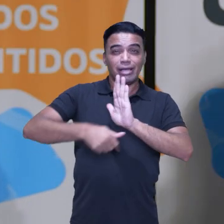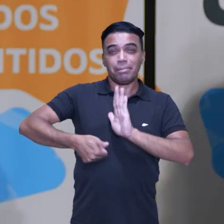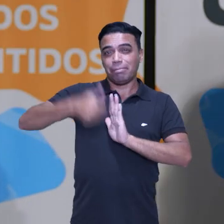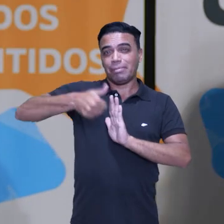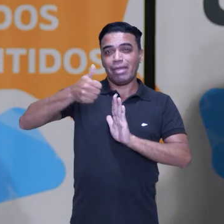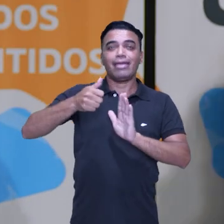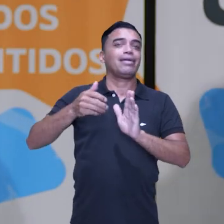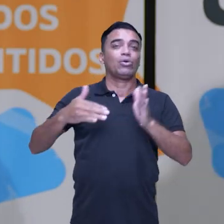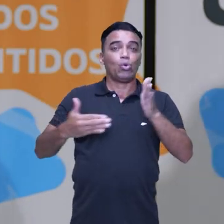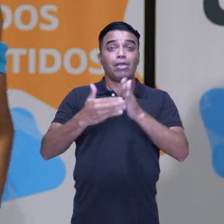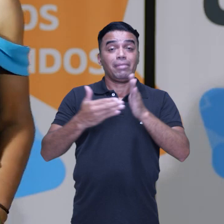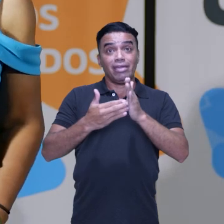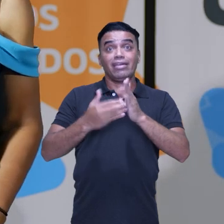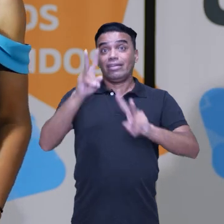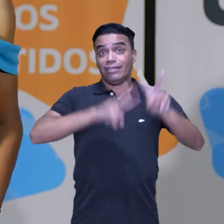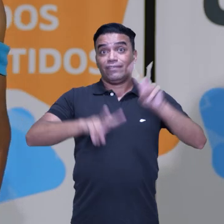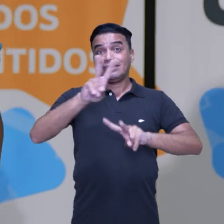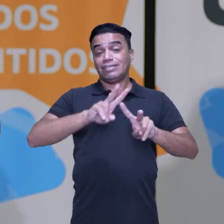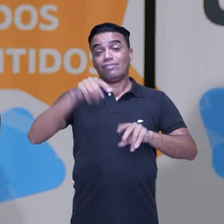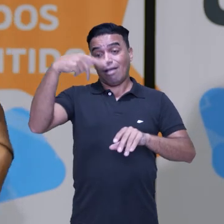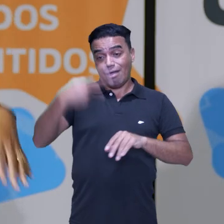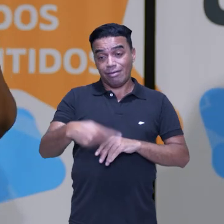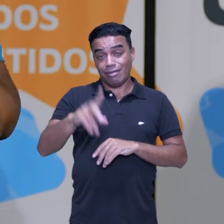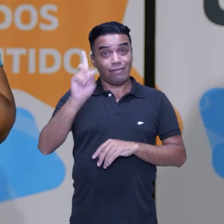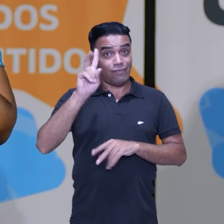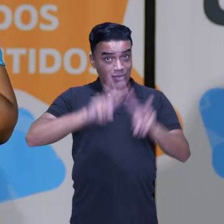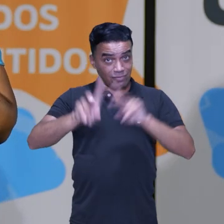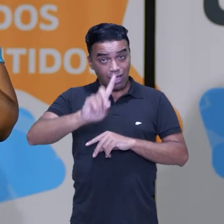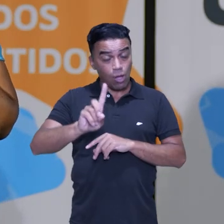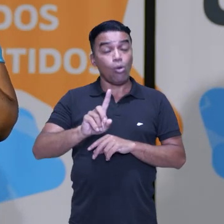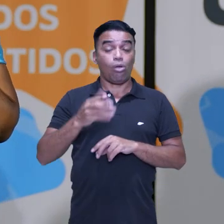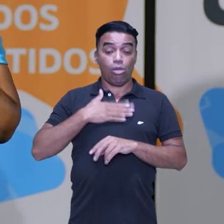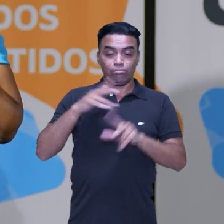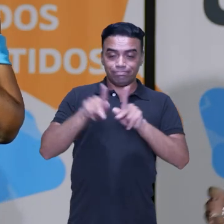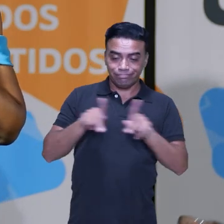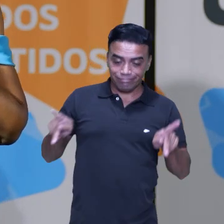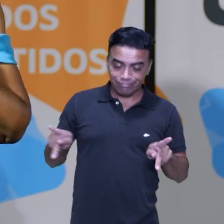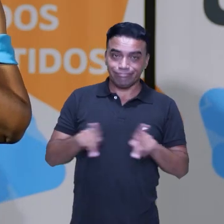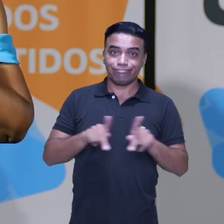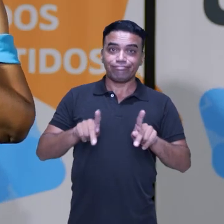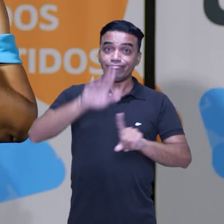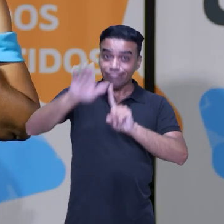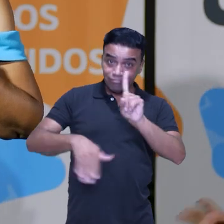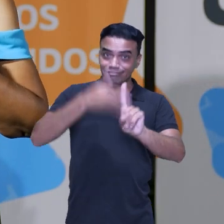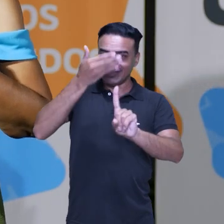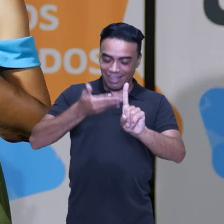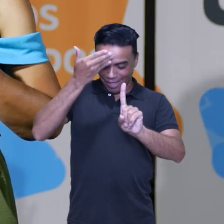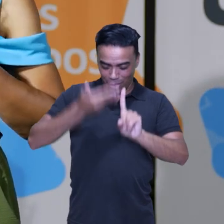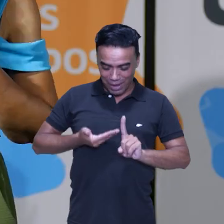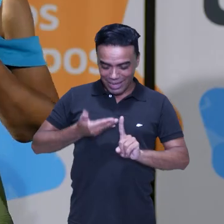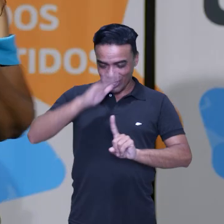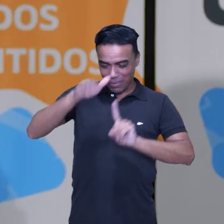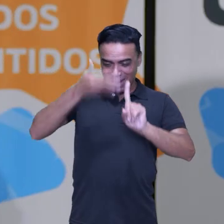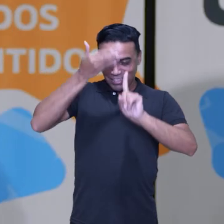Muros Invisíveis aqui da nossa cidade. Ser professor e ter sido homenageada, meu